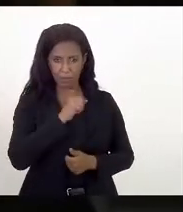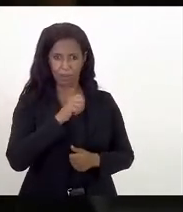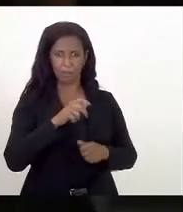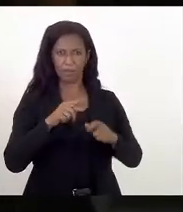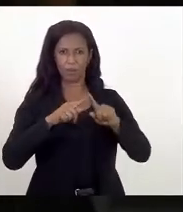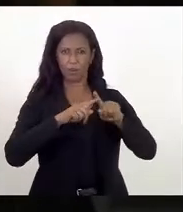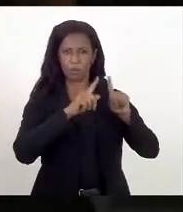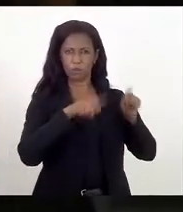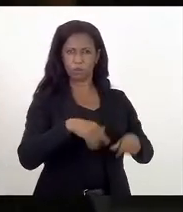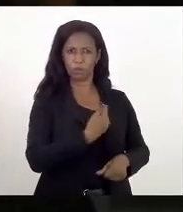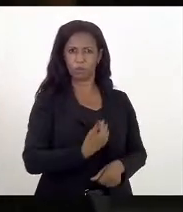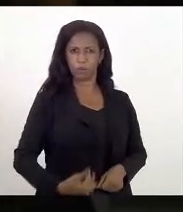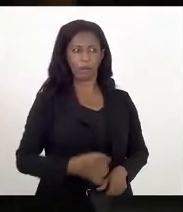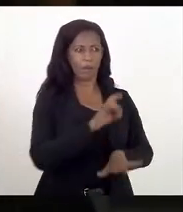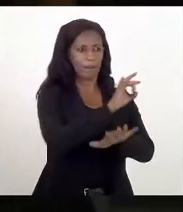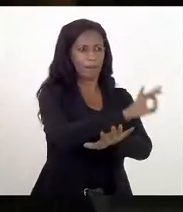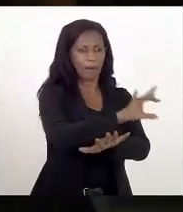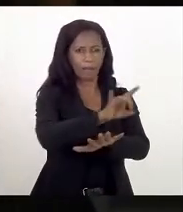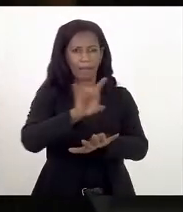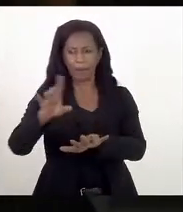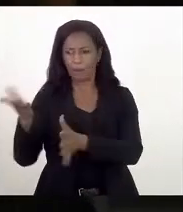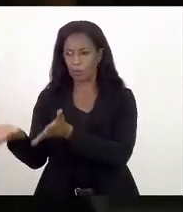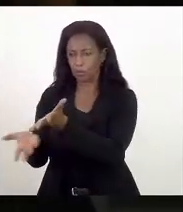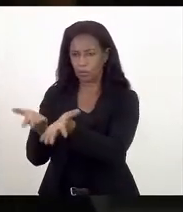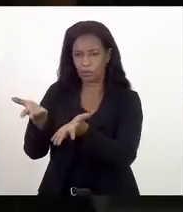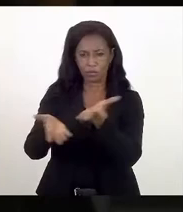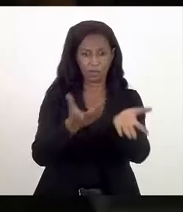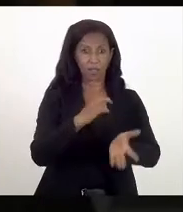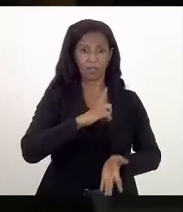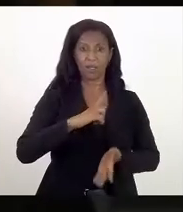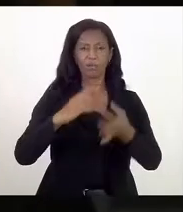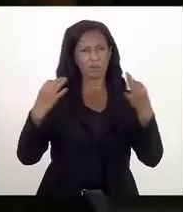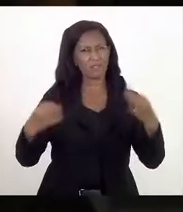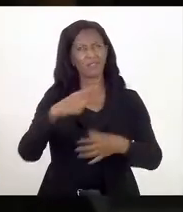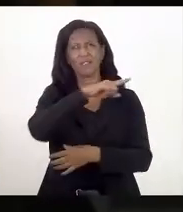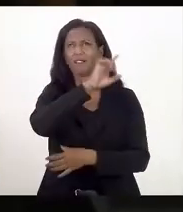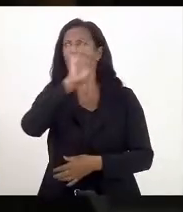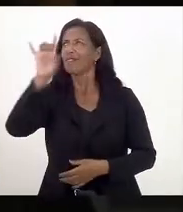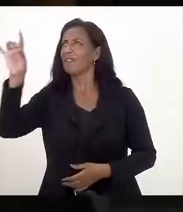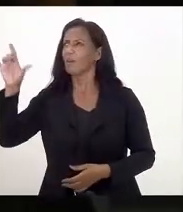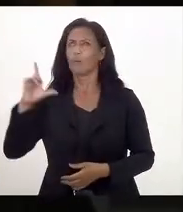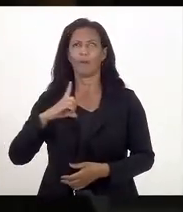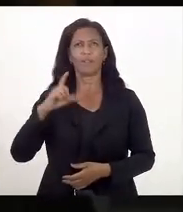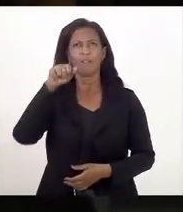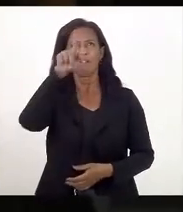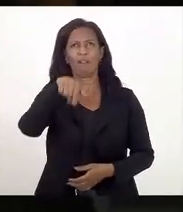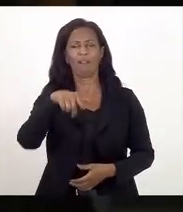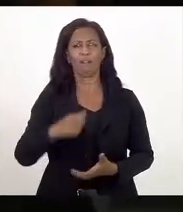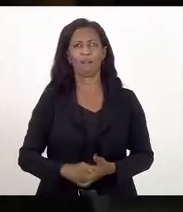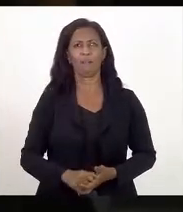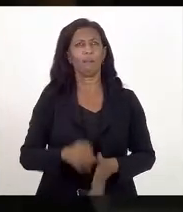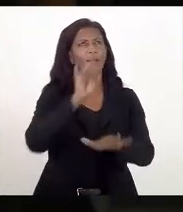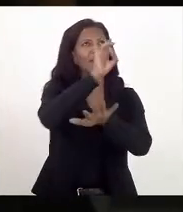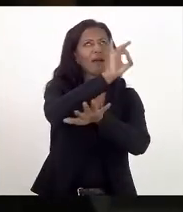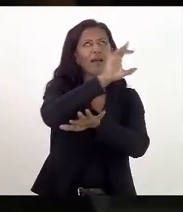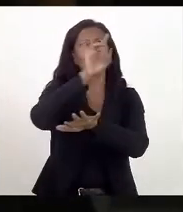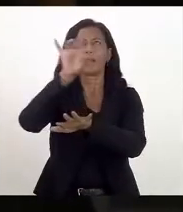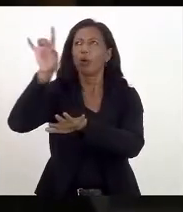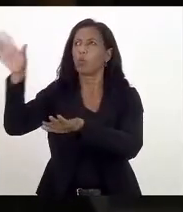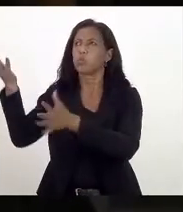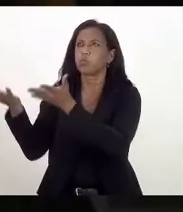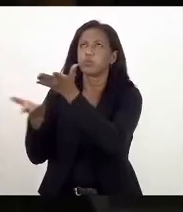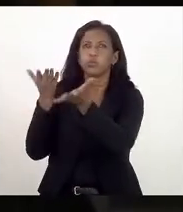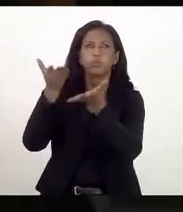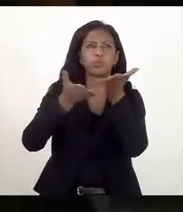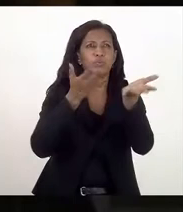é que para cada servidor dedicado, e eu tenho certeza que todos aqui são, porque senão não estariam aqui, para cada servidor dedicado,